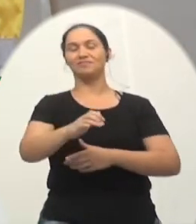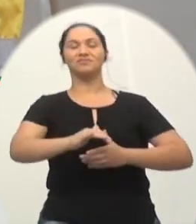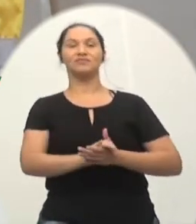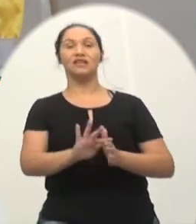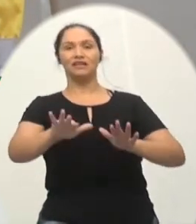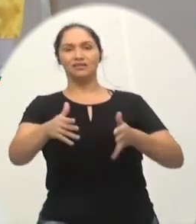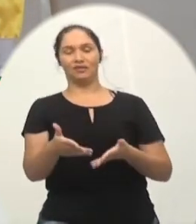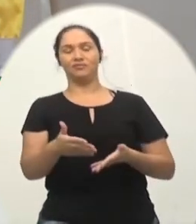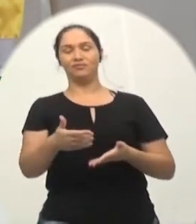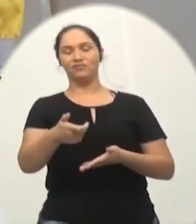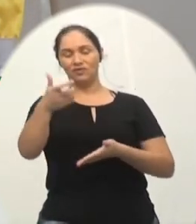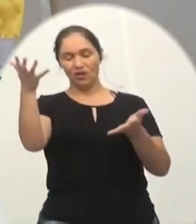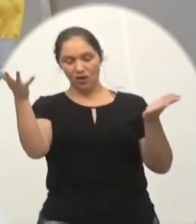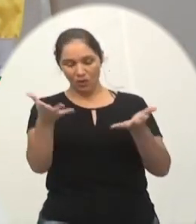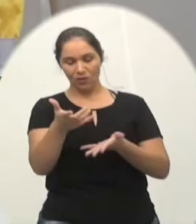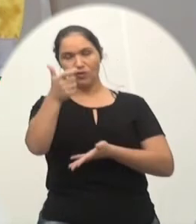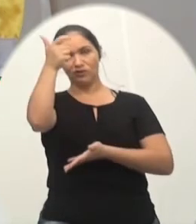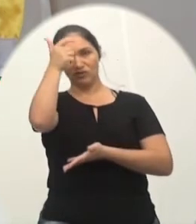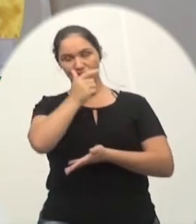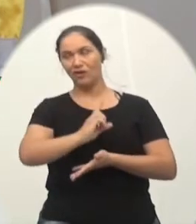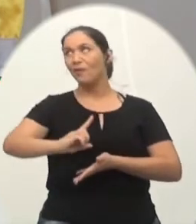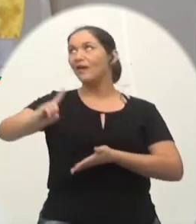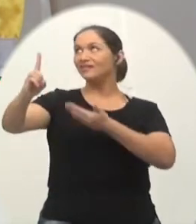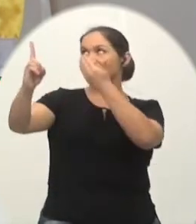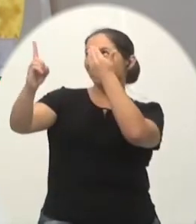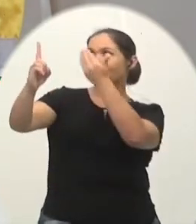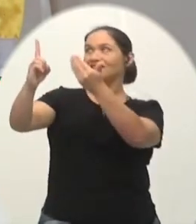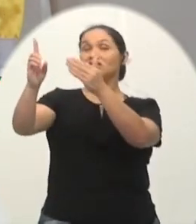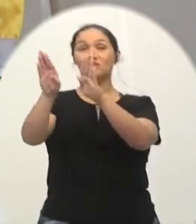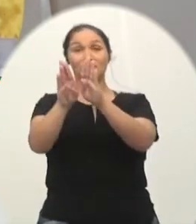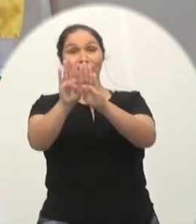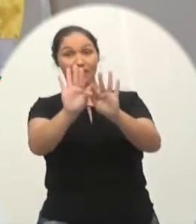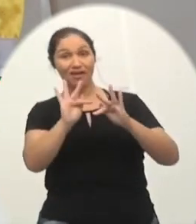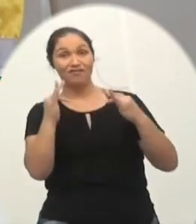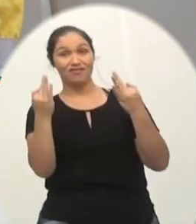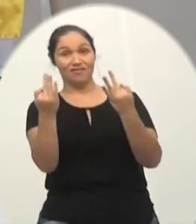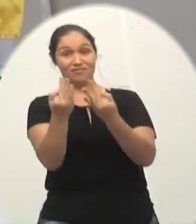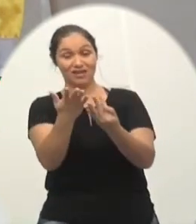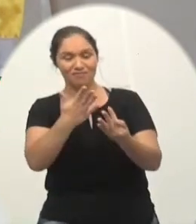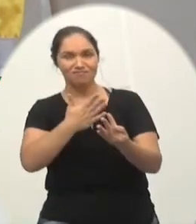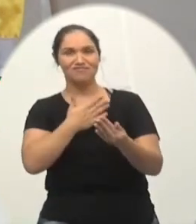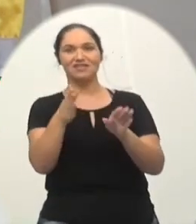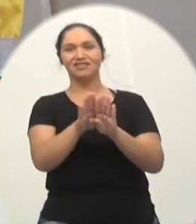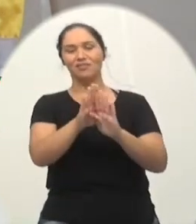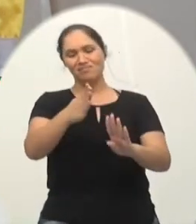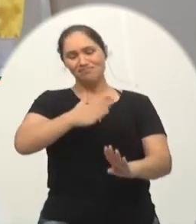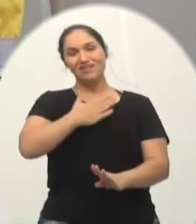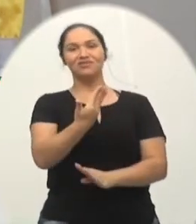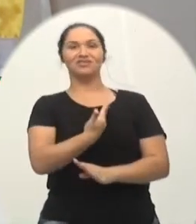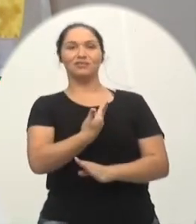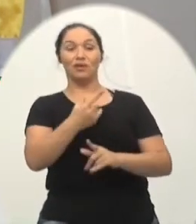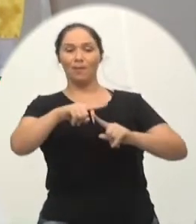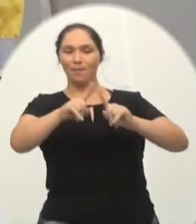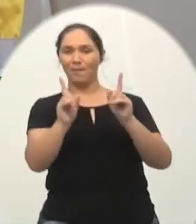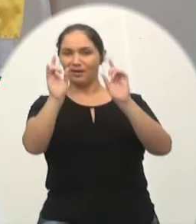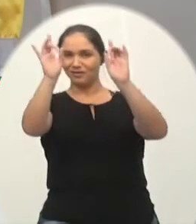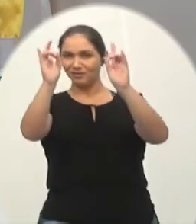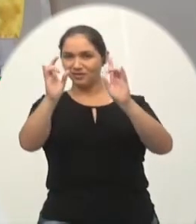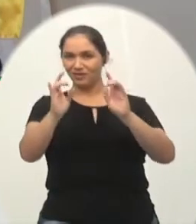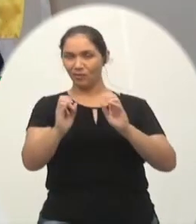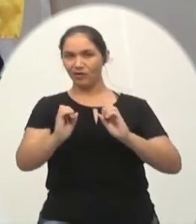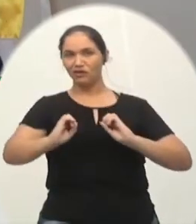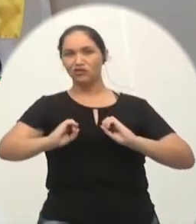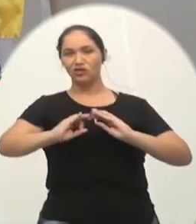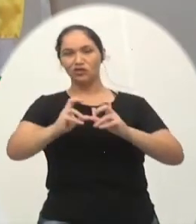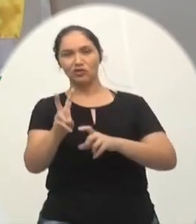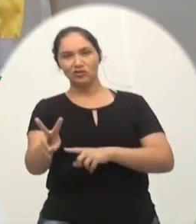a Deus, agradecer a minha família, aos meus amigos que estão aqui presentes, e também preciso agradecer em especial a cada vereador.